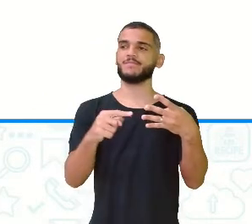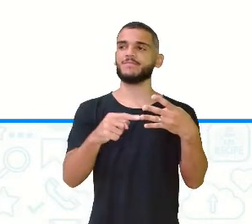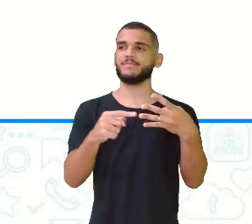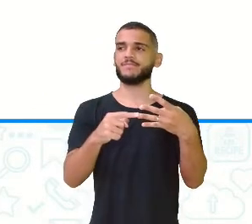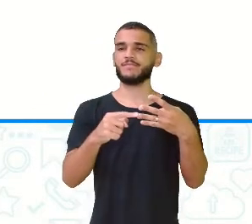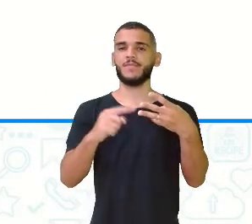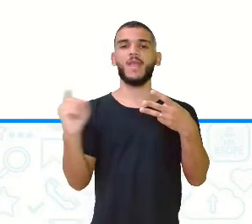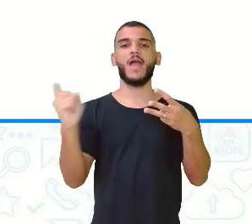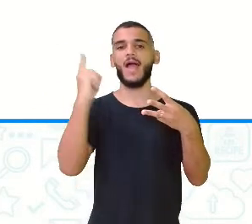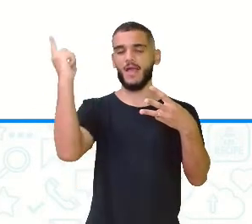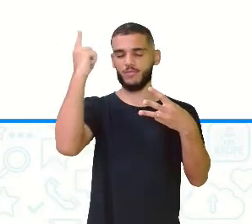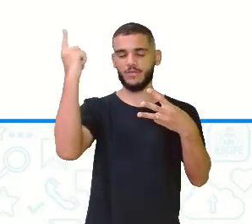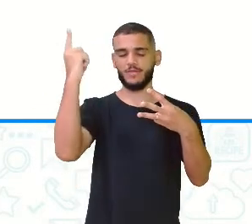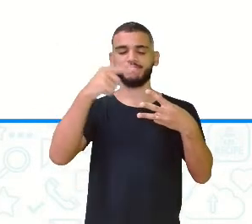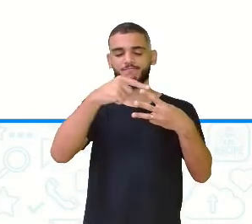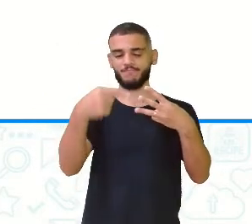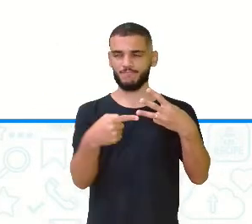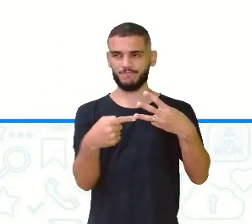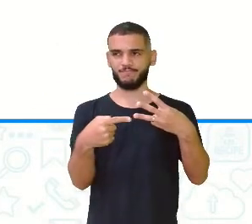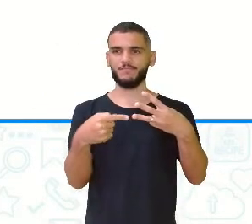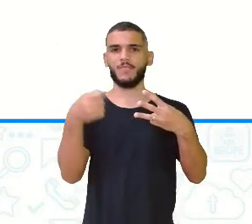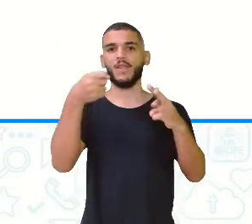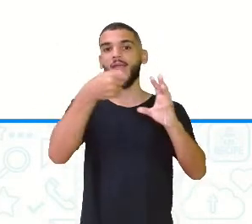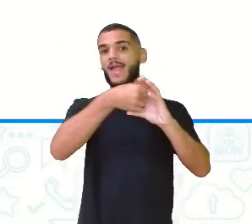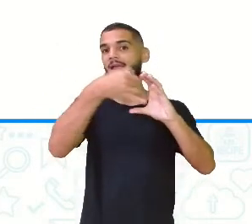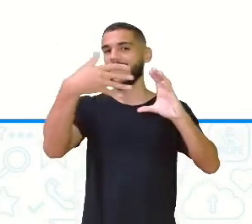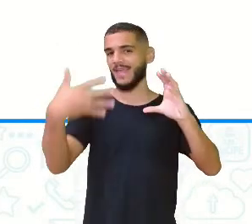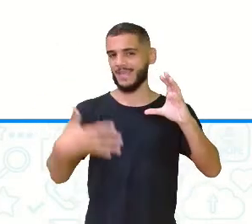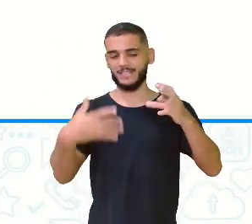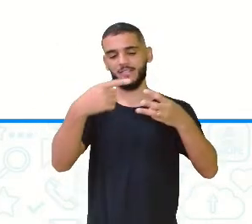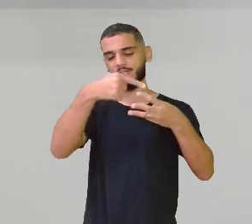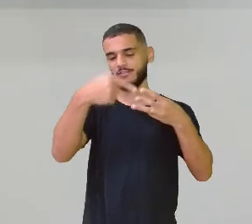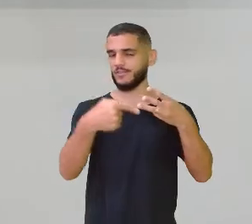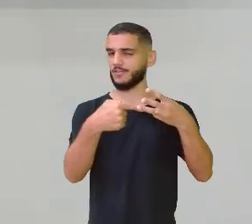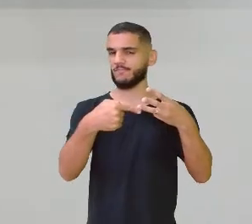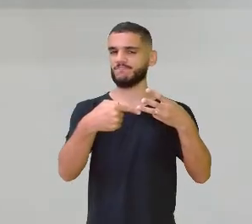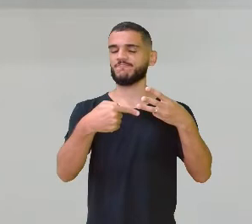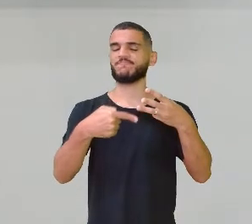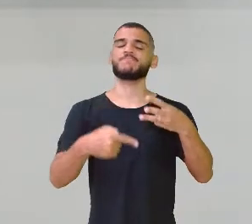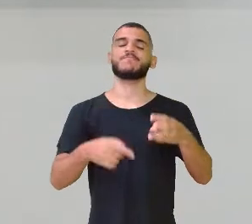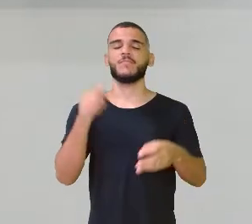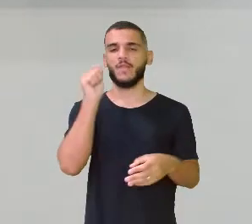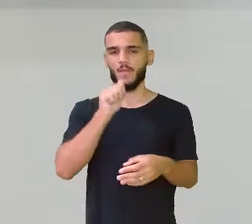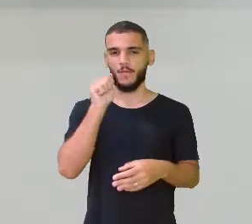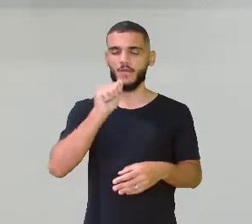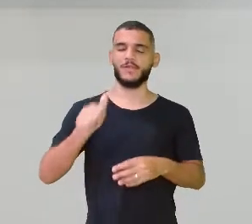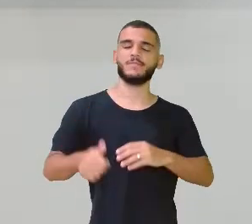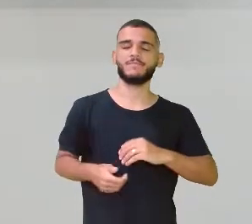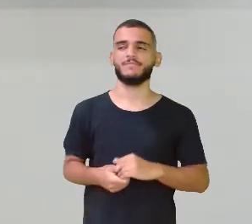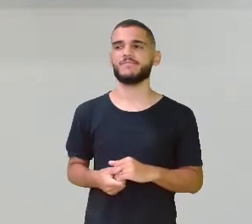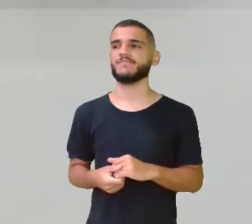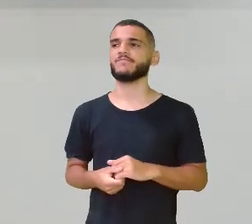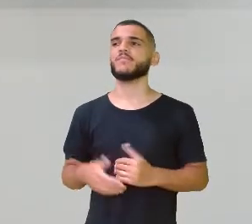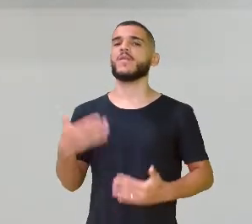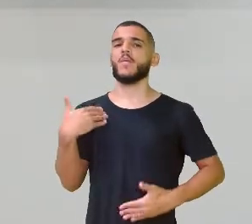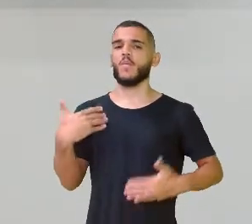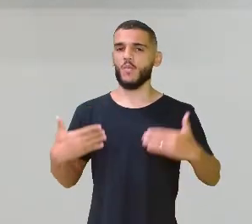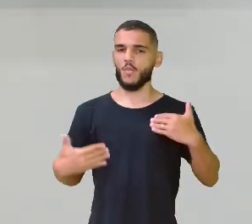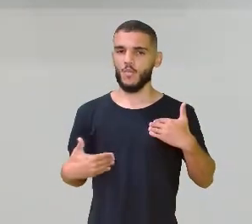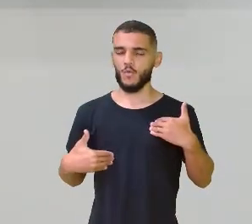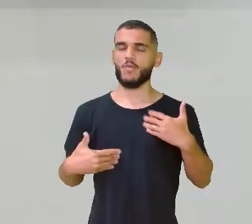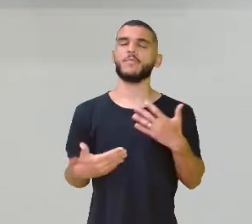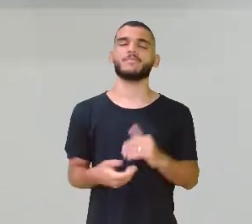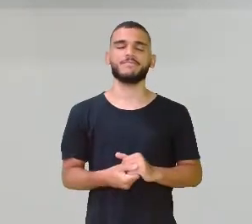eu falei também que ela é o quê? Ela é uma pessoa alta. Eu citei 3 características físicas dela, que o corpo dela demonstra